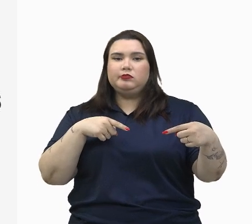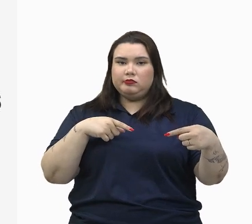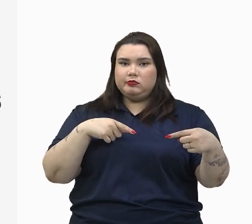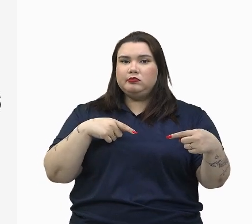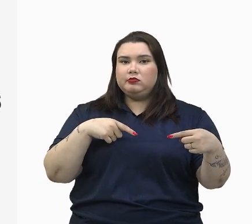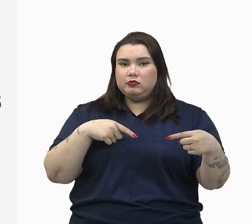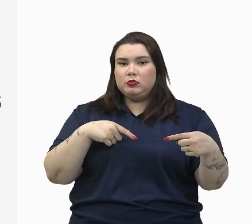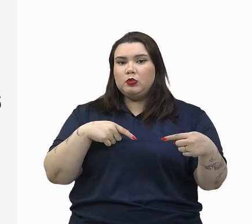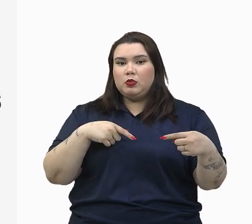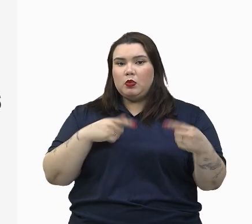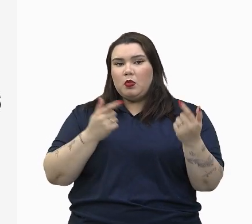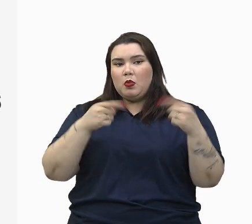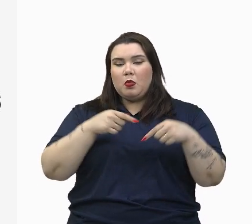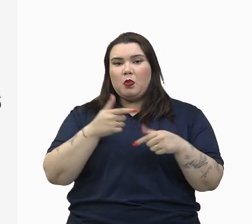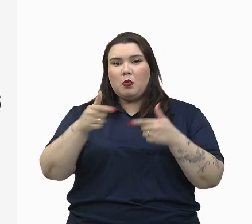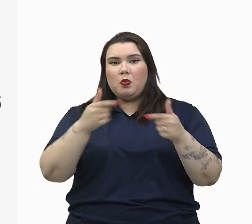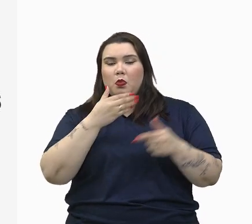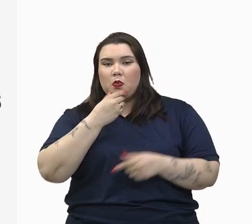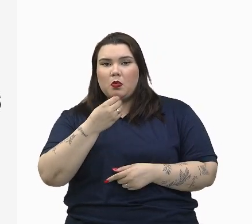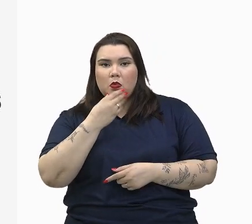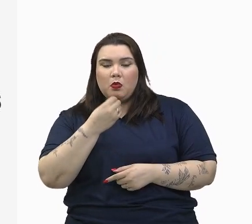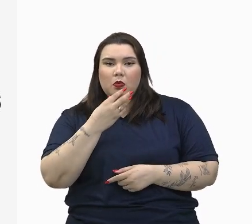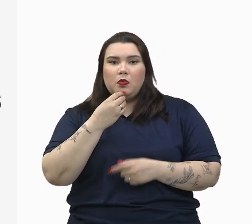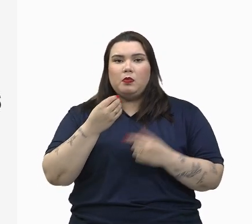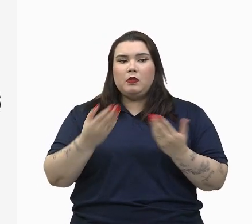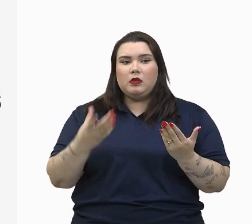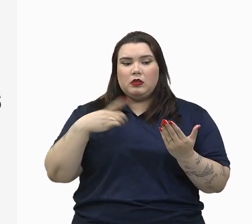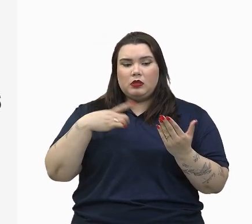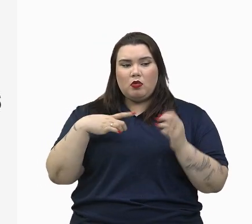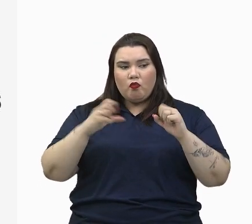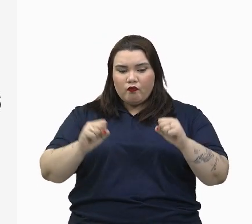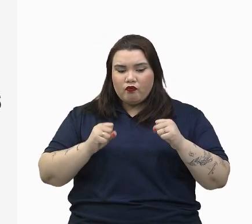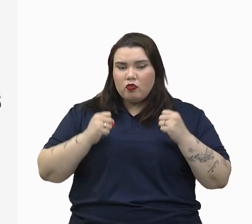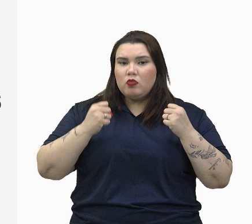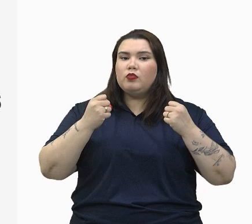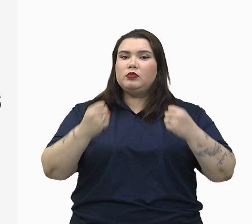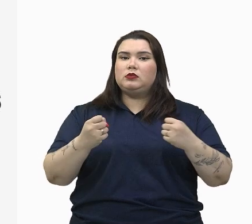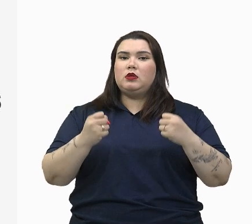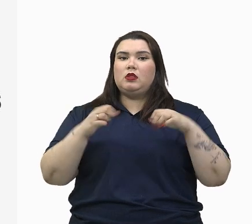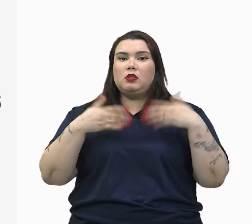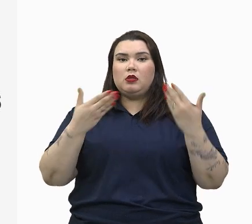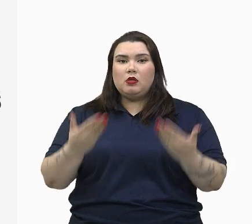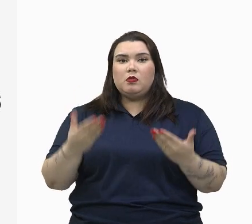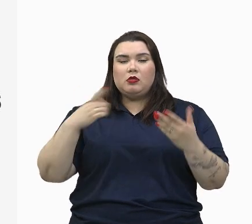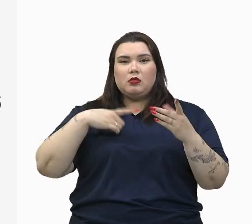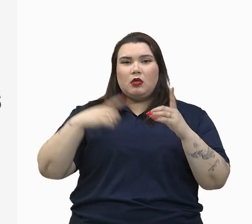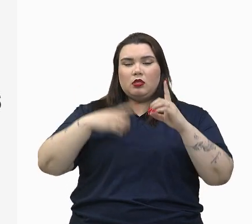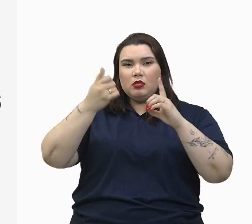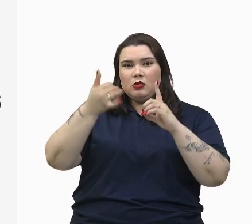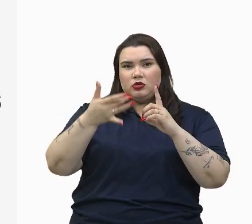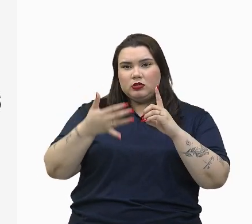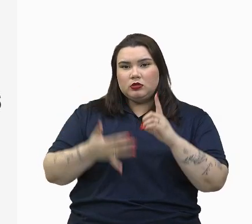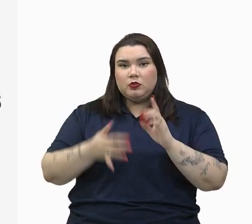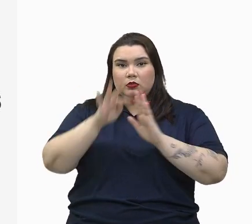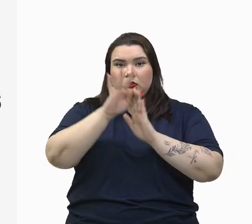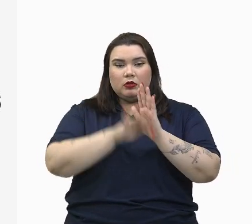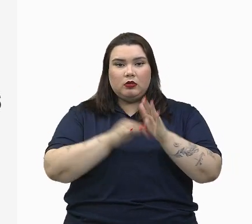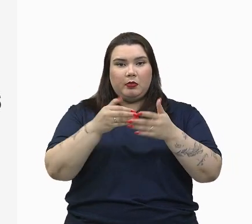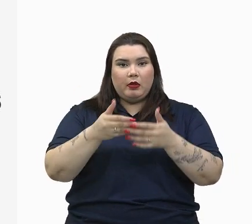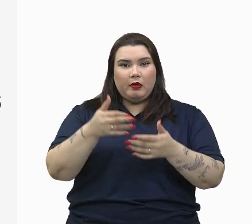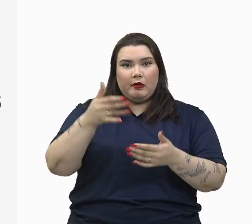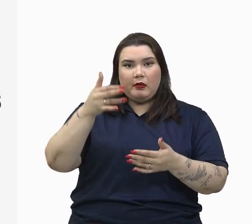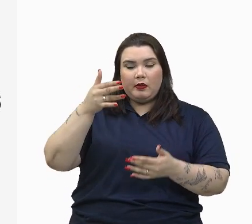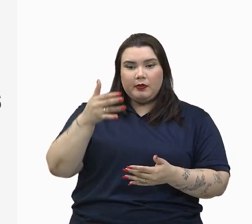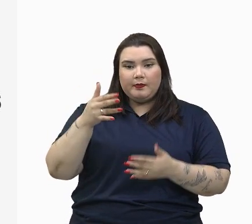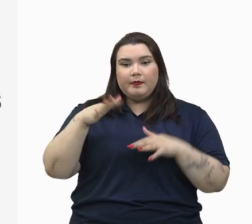de lutar contra os homens, lutar, ter essa força e tudo mais. Então, ele vai fazendo essa descrição no decorrer do texto. E